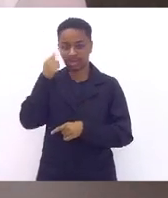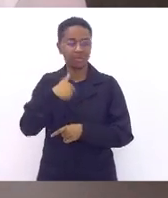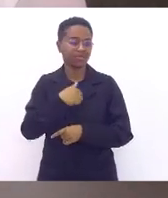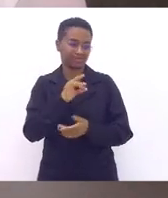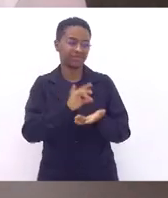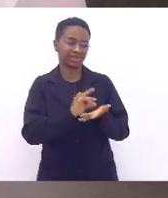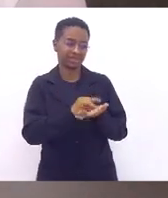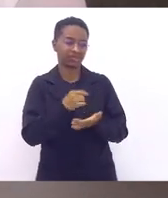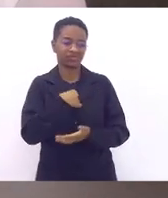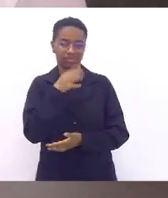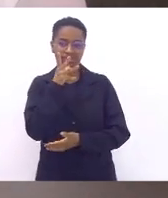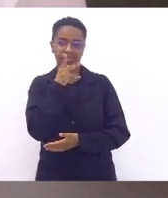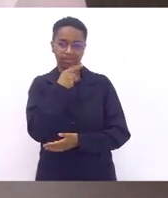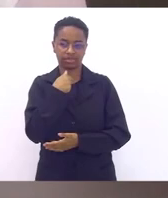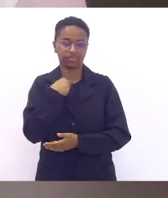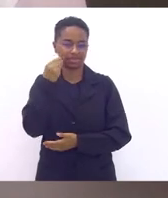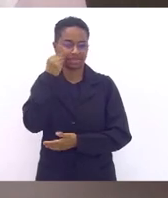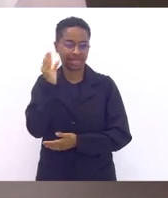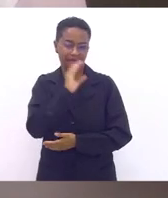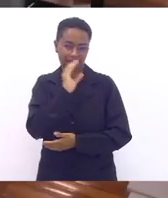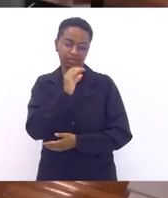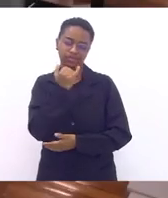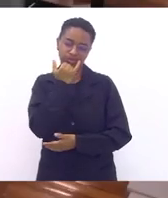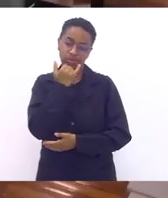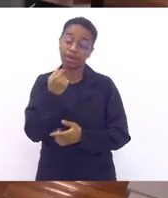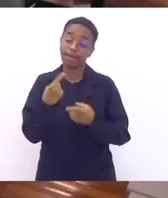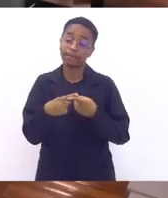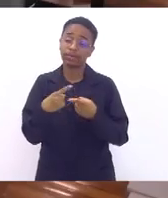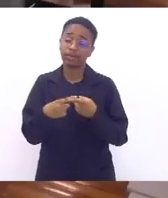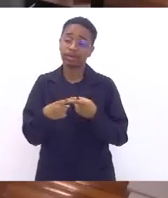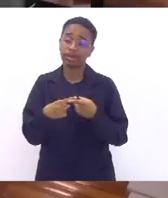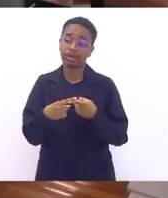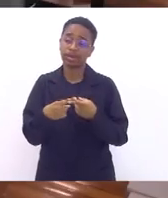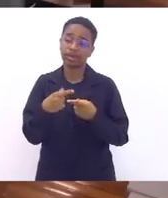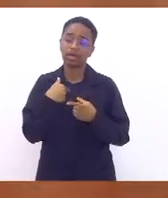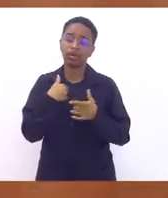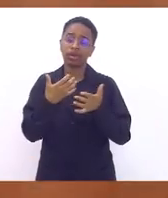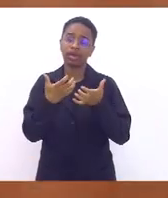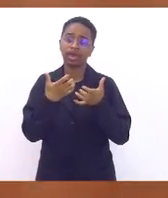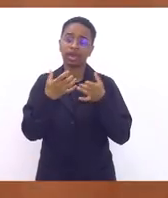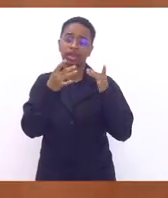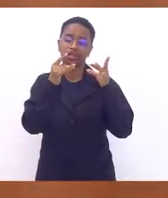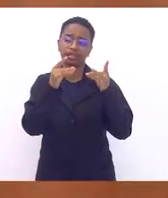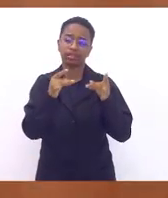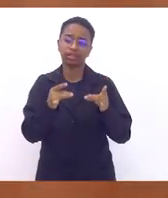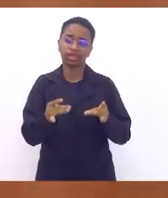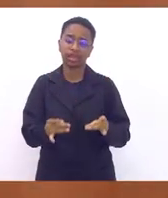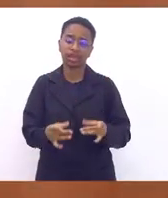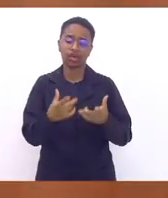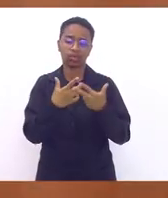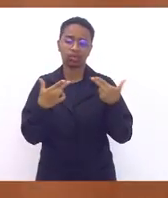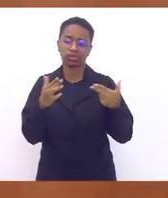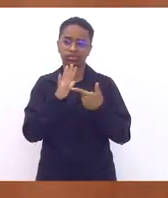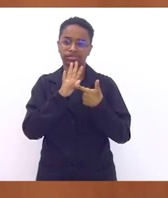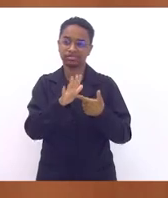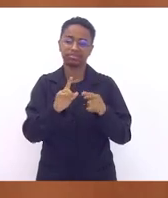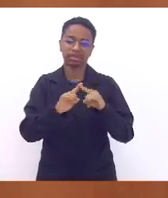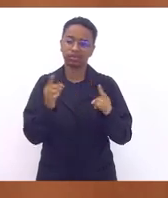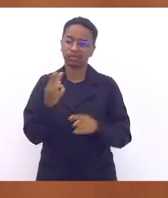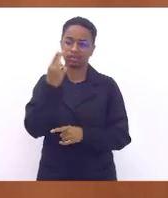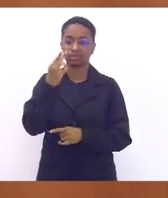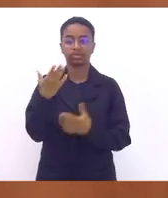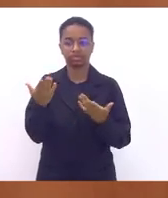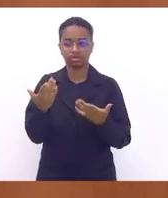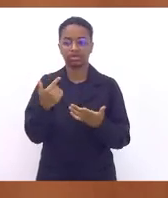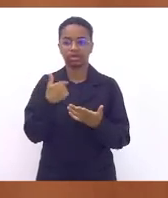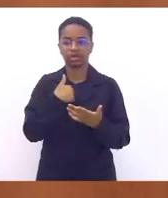né? Eu vou mais rápido, gente. Sabe o que é? É que eu fico aí querendo falar daquelas coisas todas e não dá, né? Não, estão